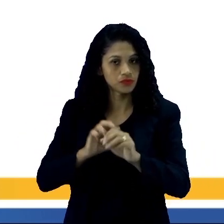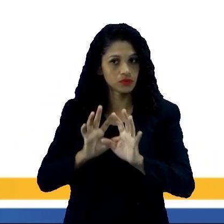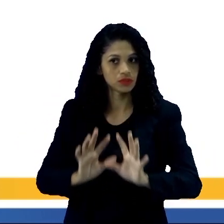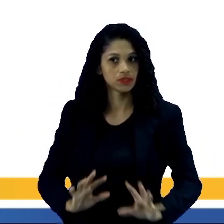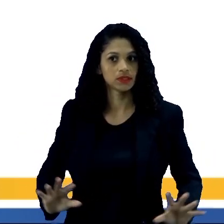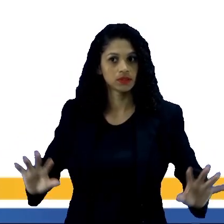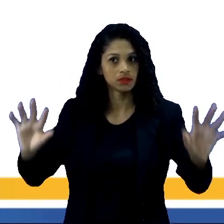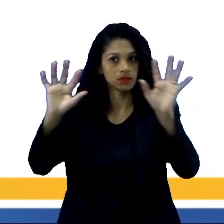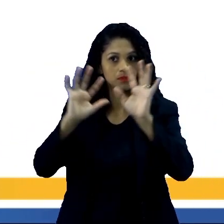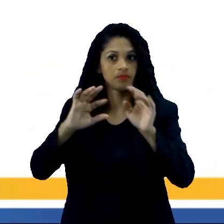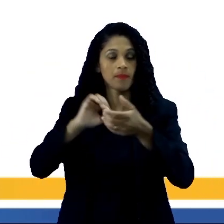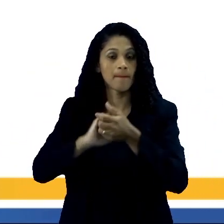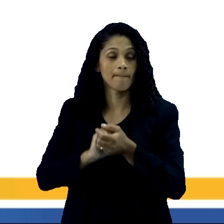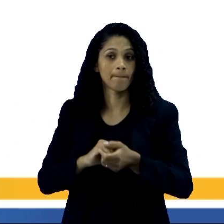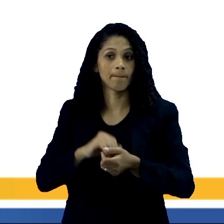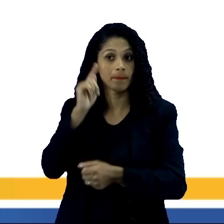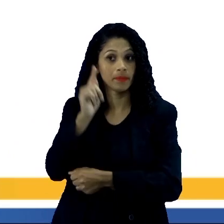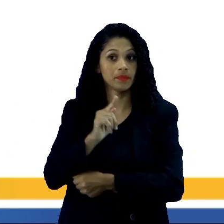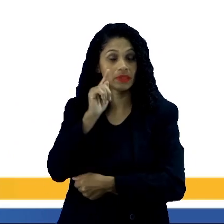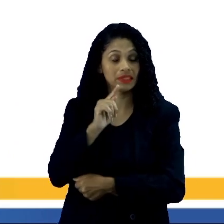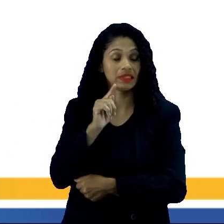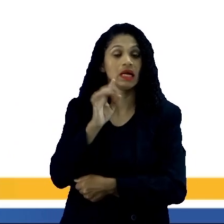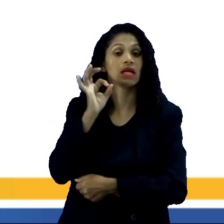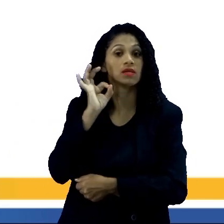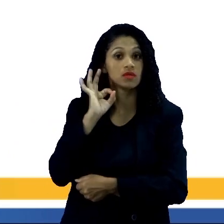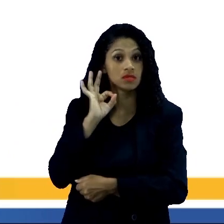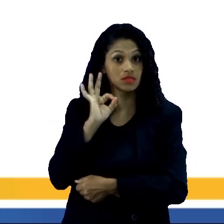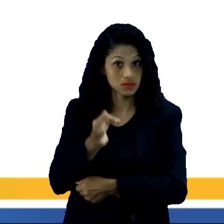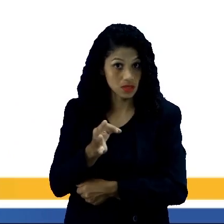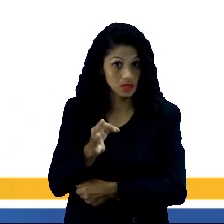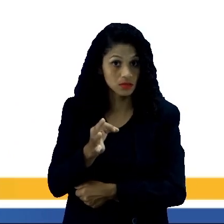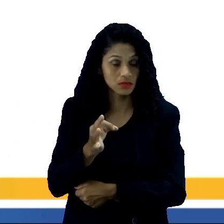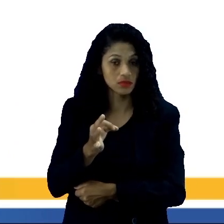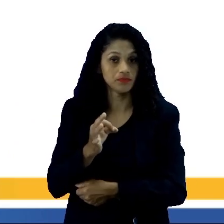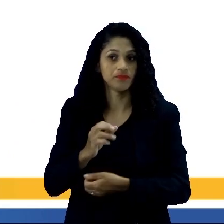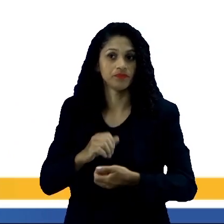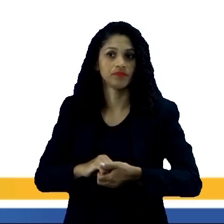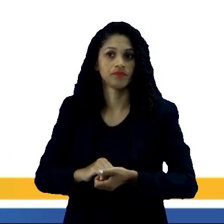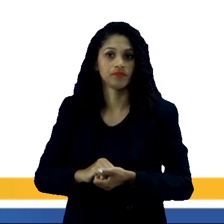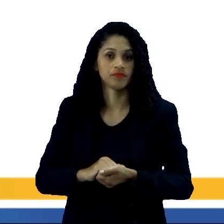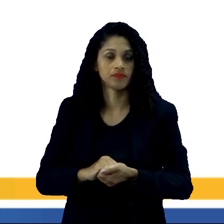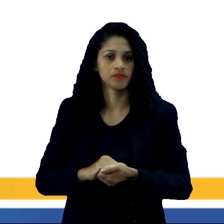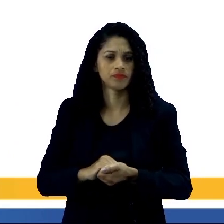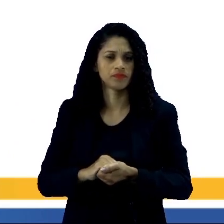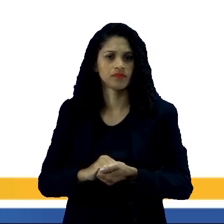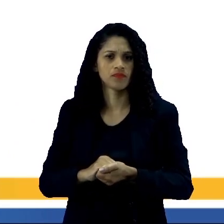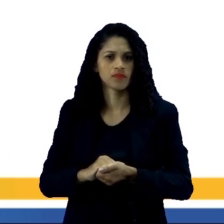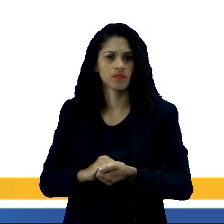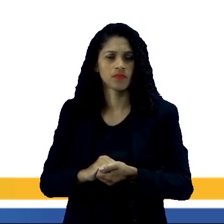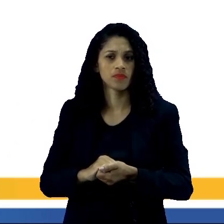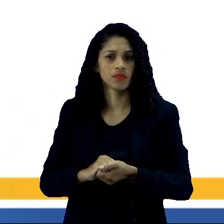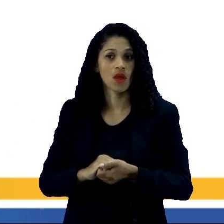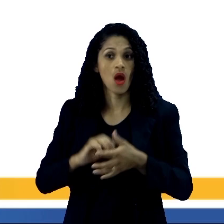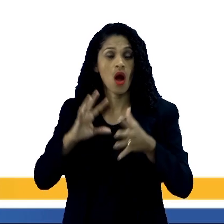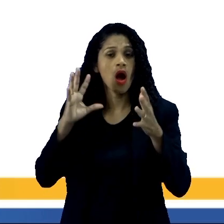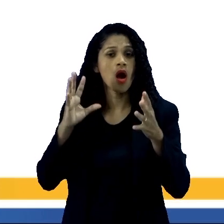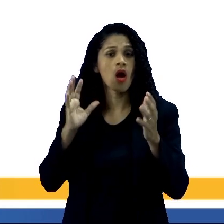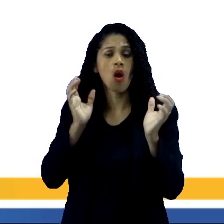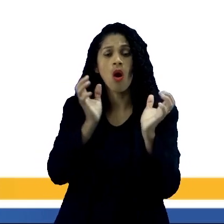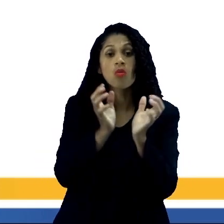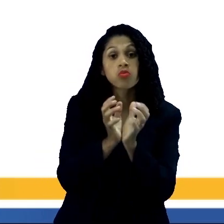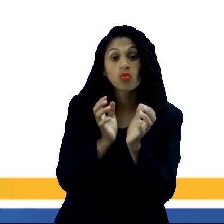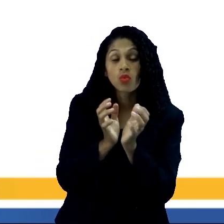que indica corretamente as partes do sistema nervoso central. Ou seja, quem que compõe o sistema